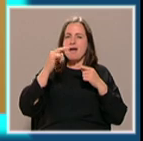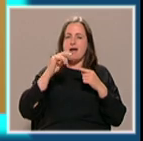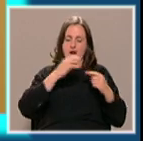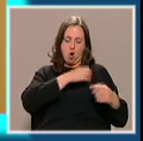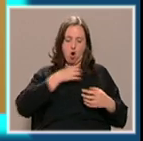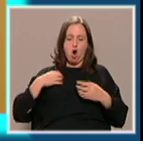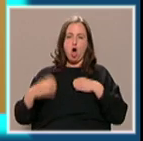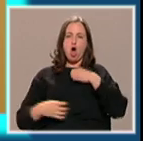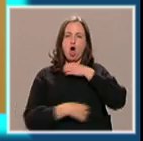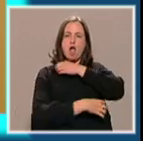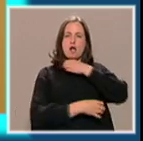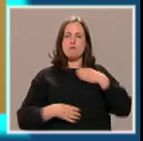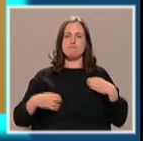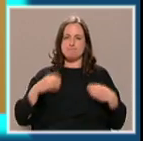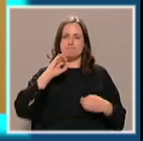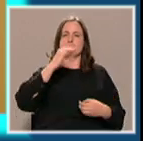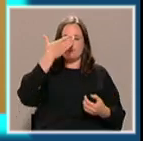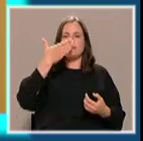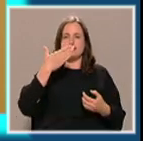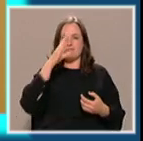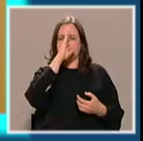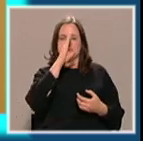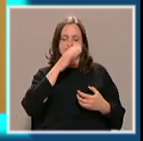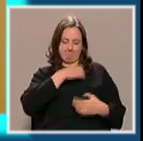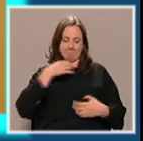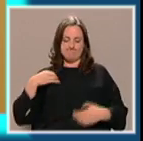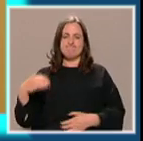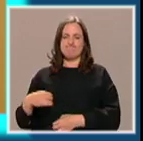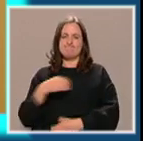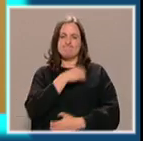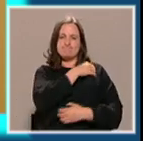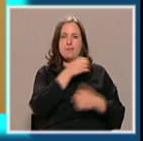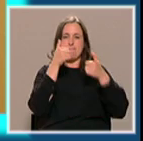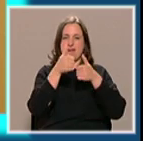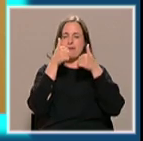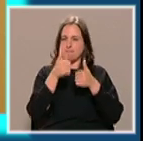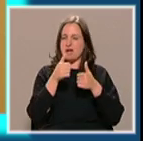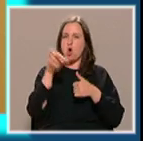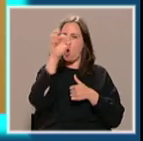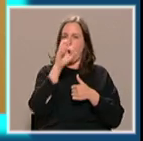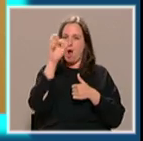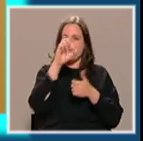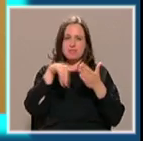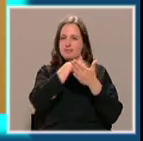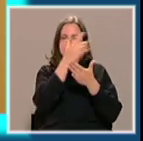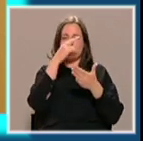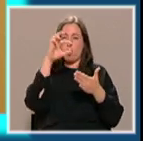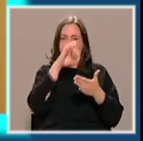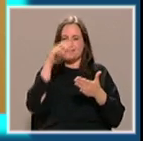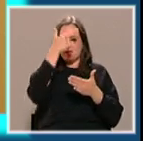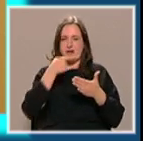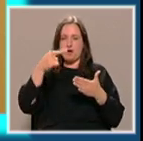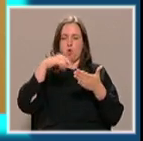órgãos estarão delineados e definitivamente localizados. No fim da 8ª semana, o embrião